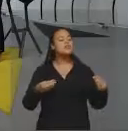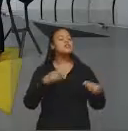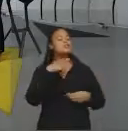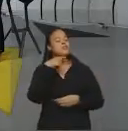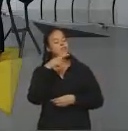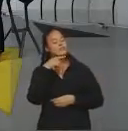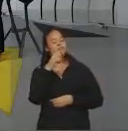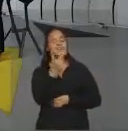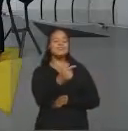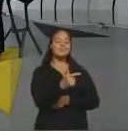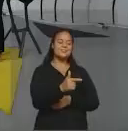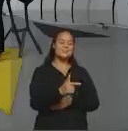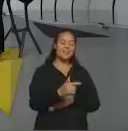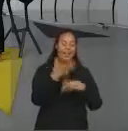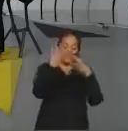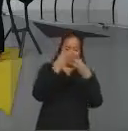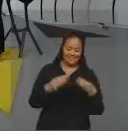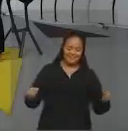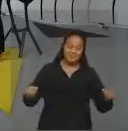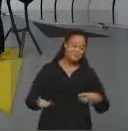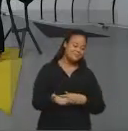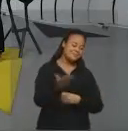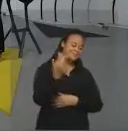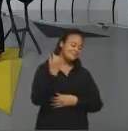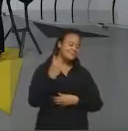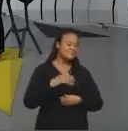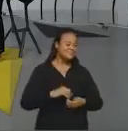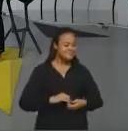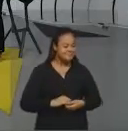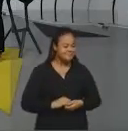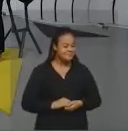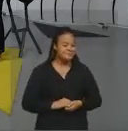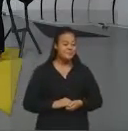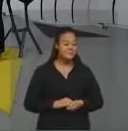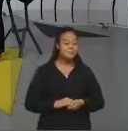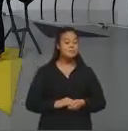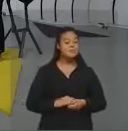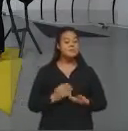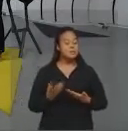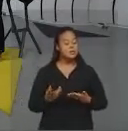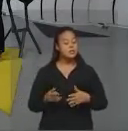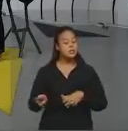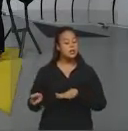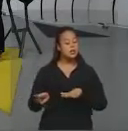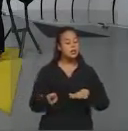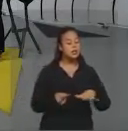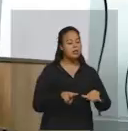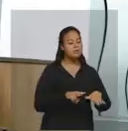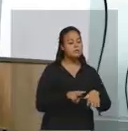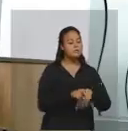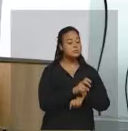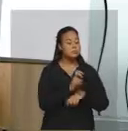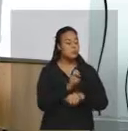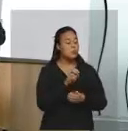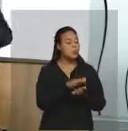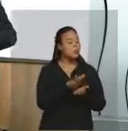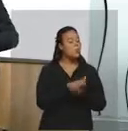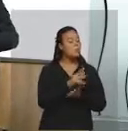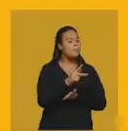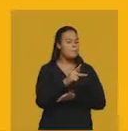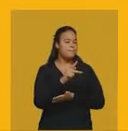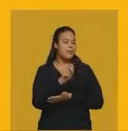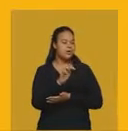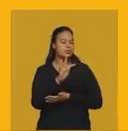esses problemas. Vamos lá, então? Bom, lá no PET volume 5, no inicinho dele, nós temos esta